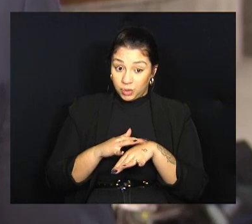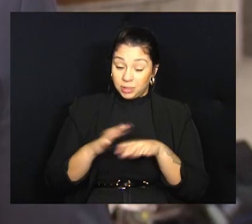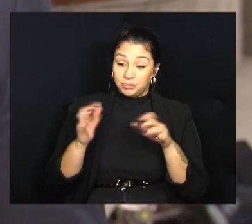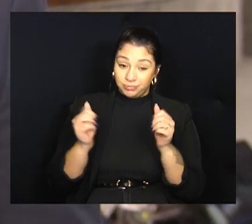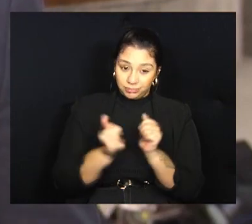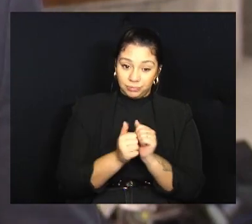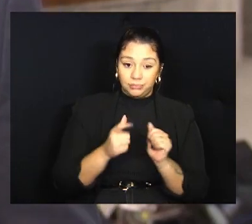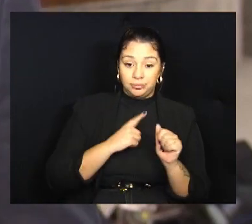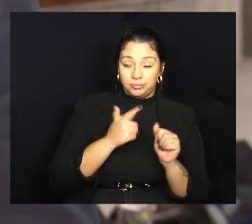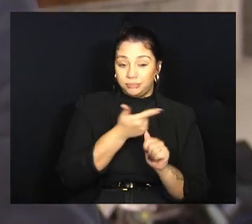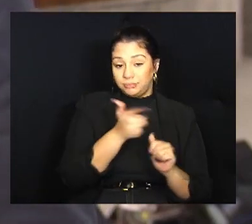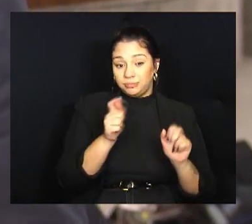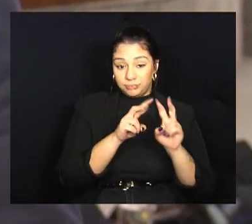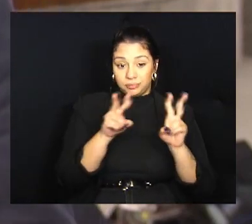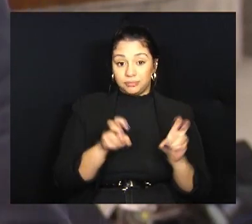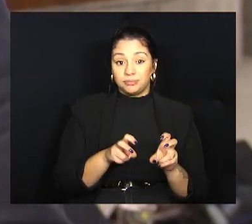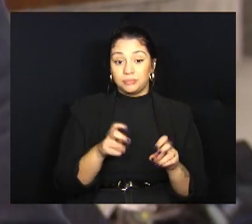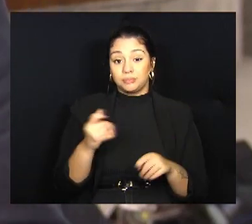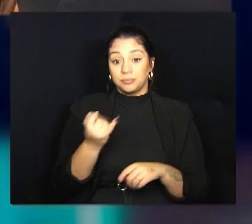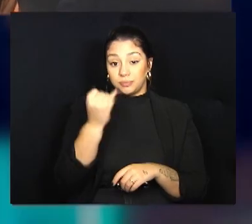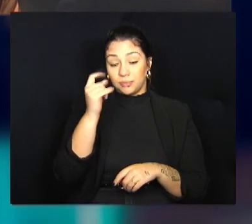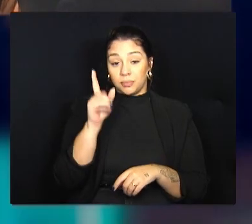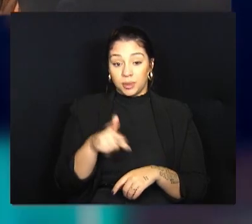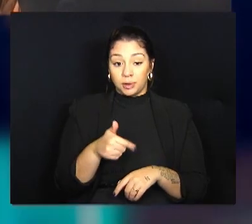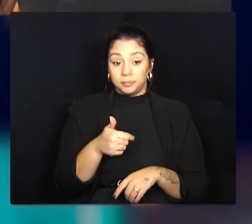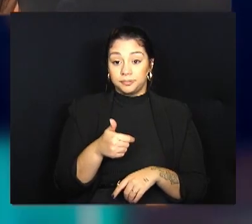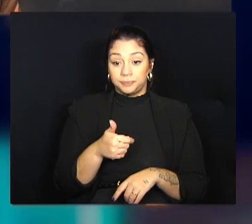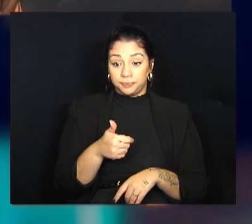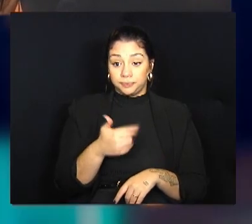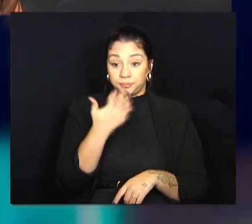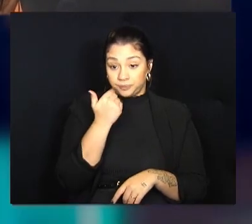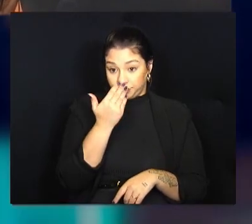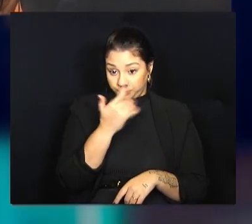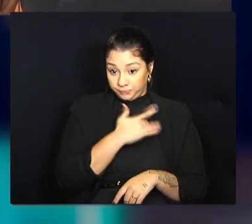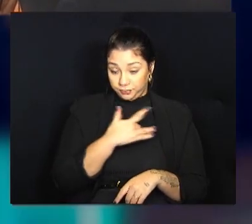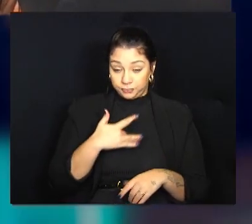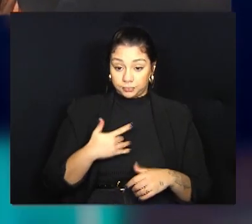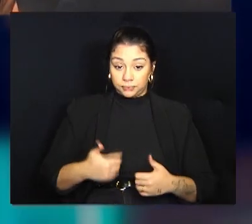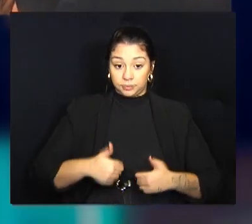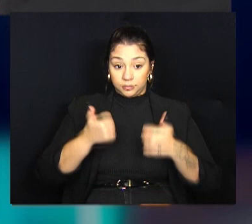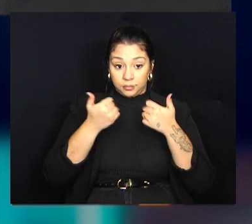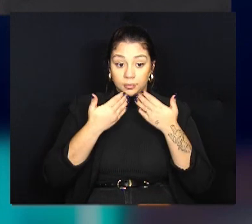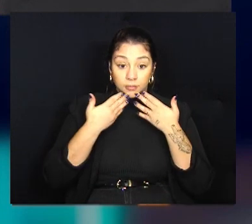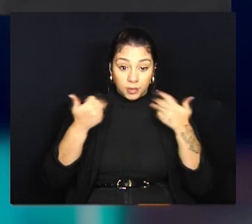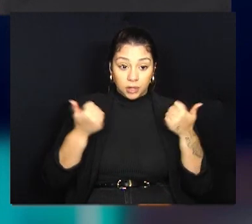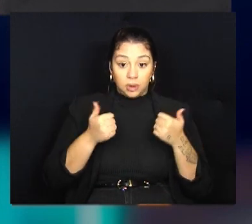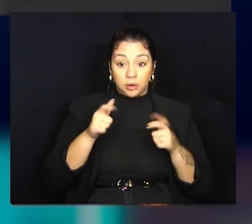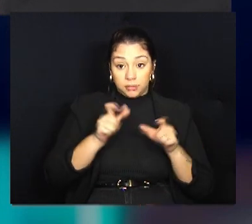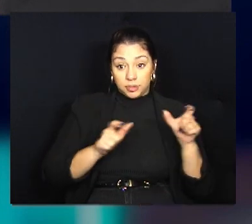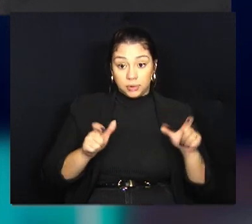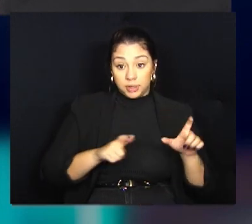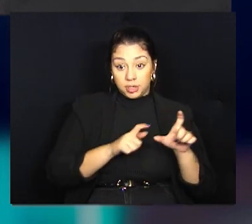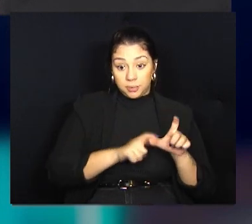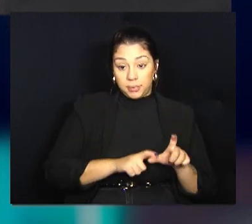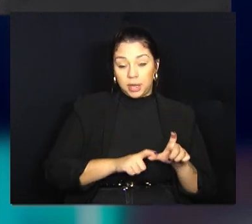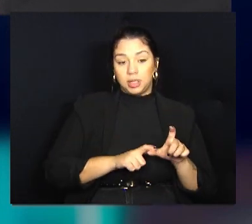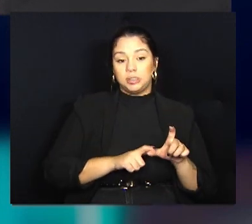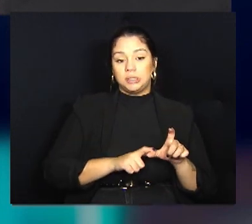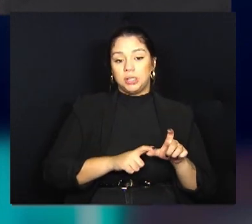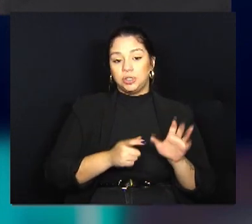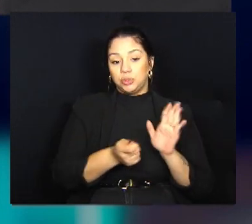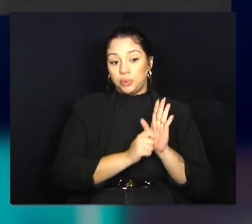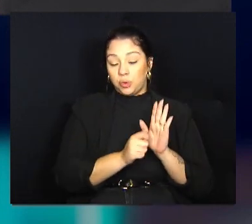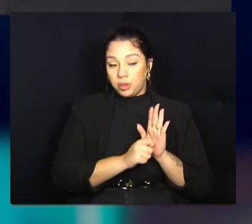muito importante, que é a questão da alimentação saudável para o dependente químico. Por incrível que pareça,